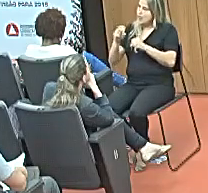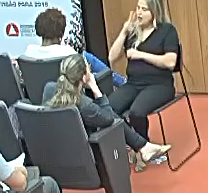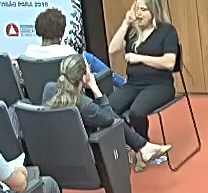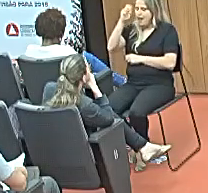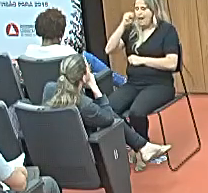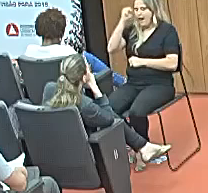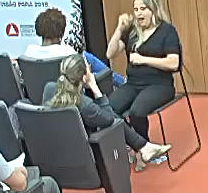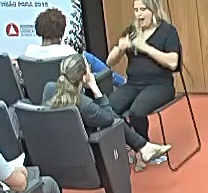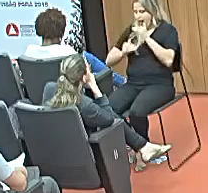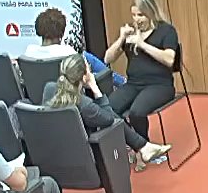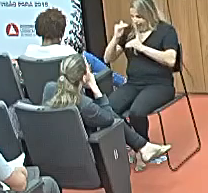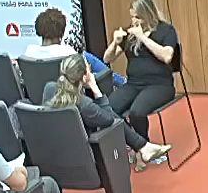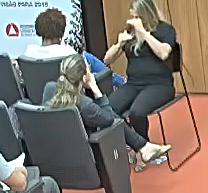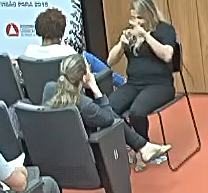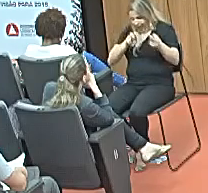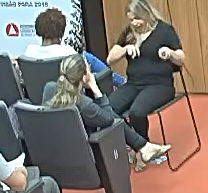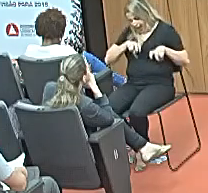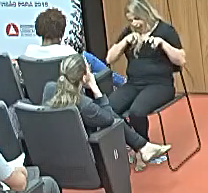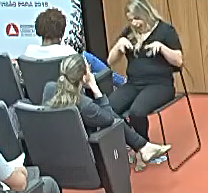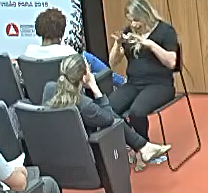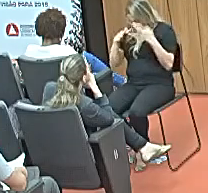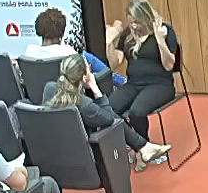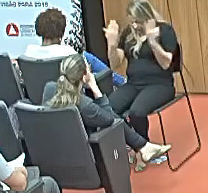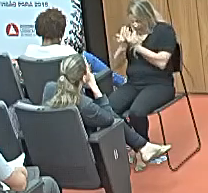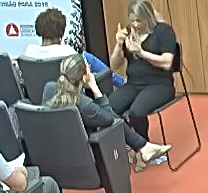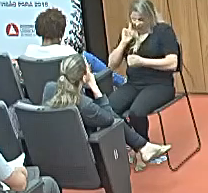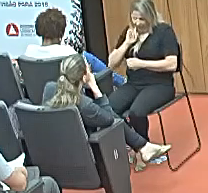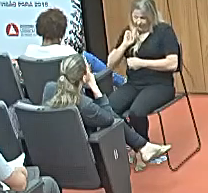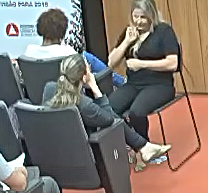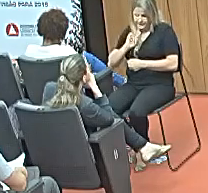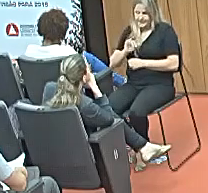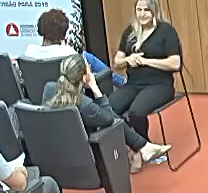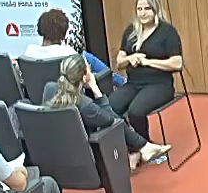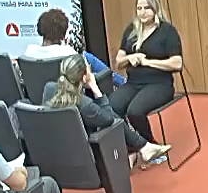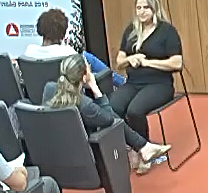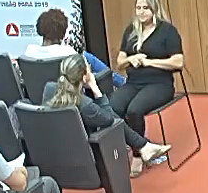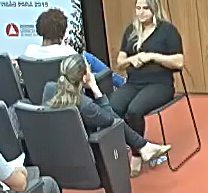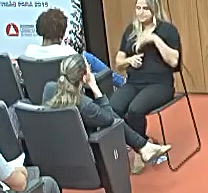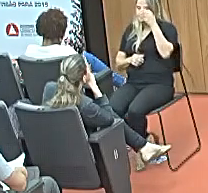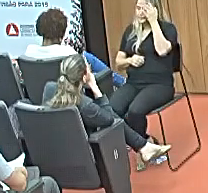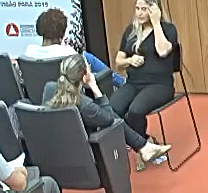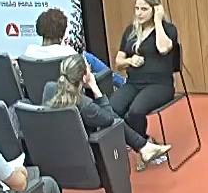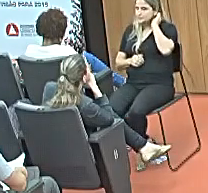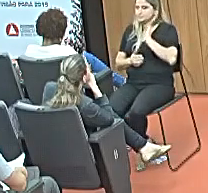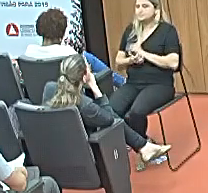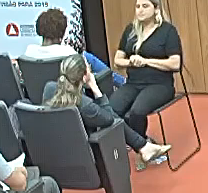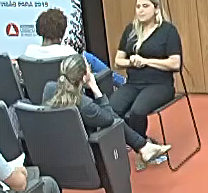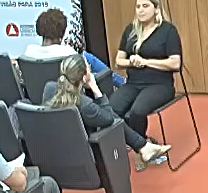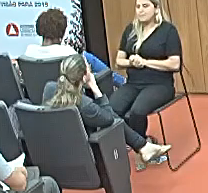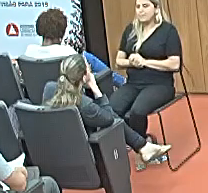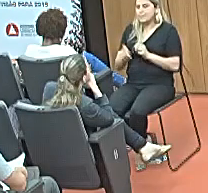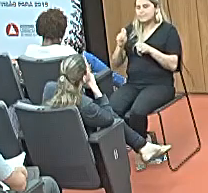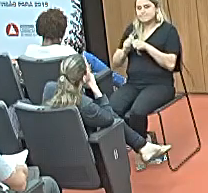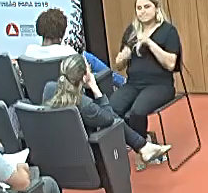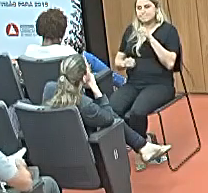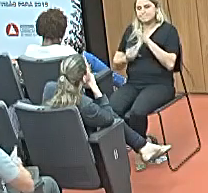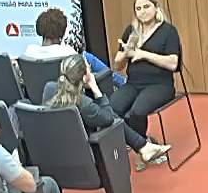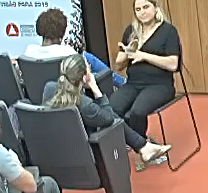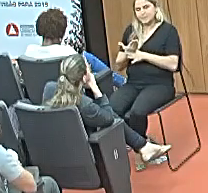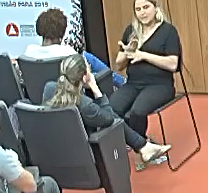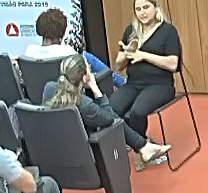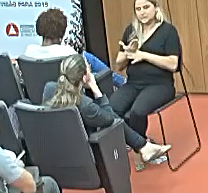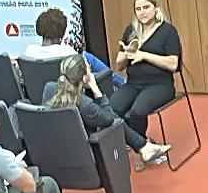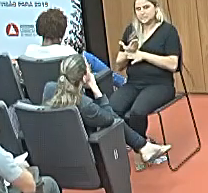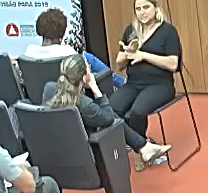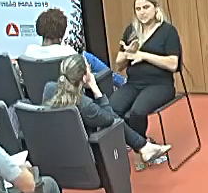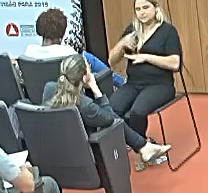da agricultura familiar de minas gerais é hétero fato da criação dos programas de aquisição